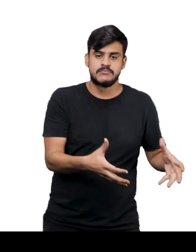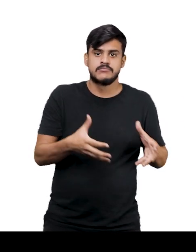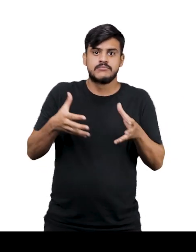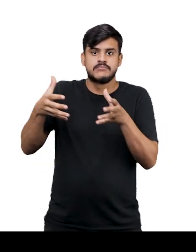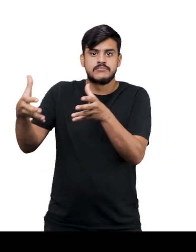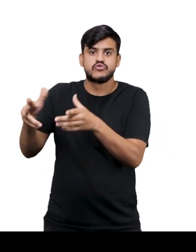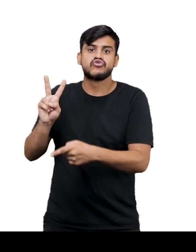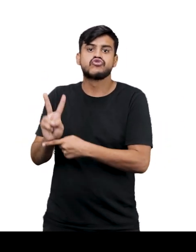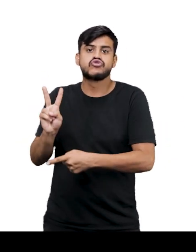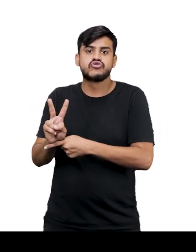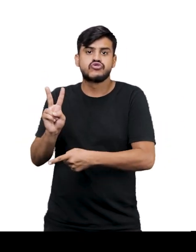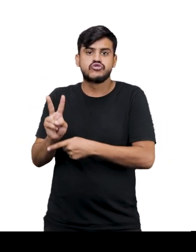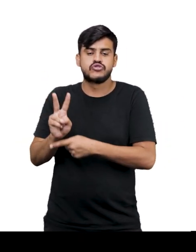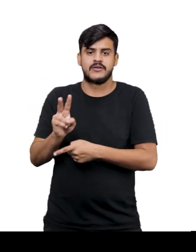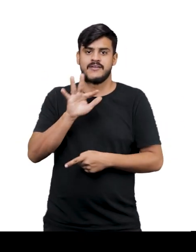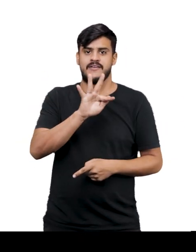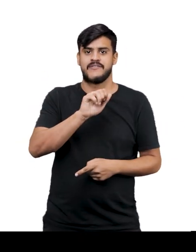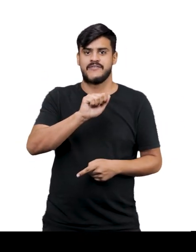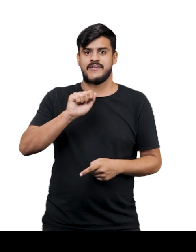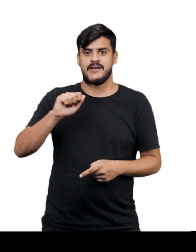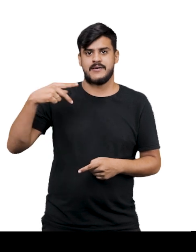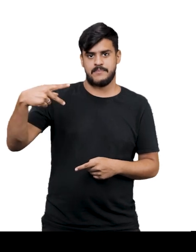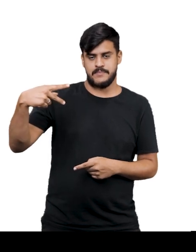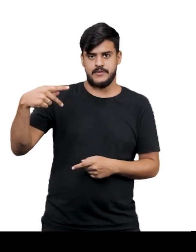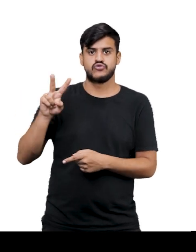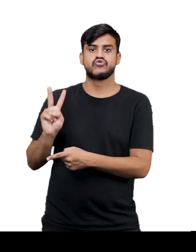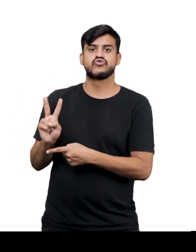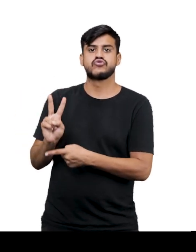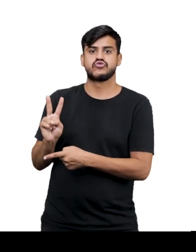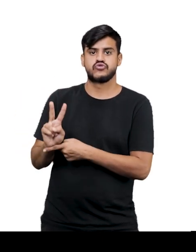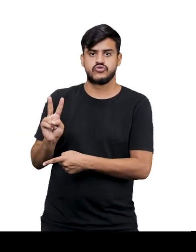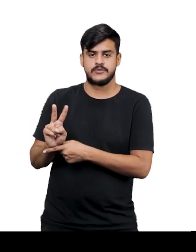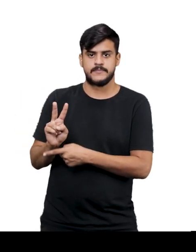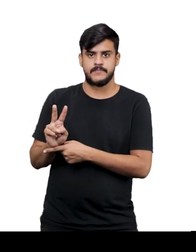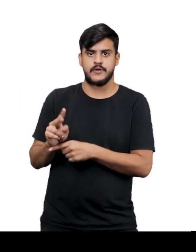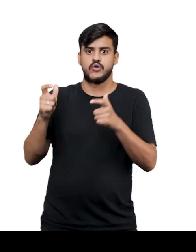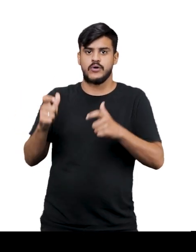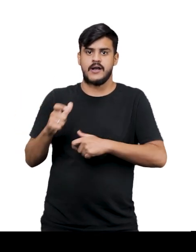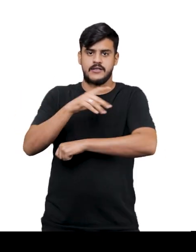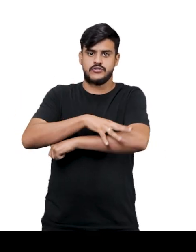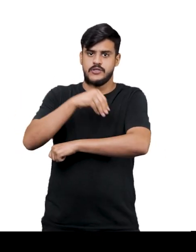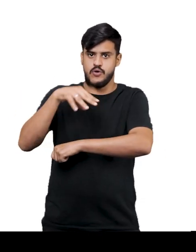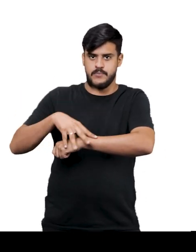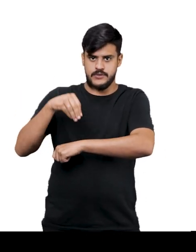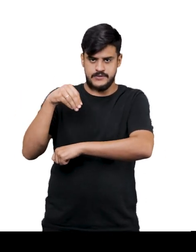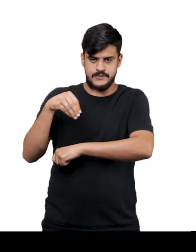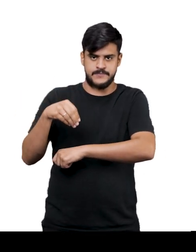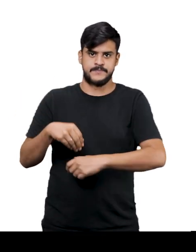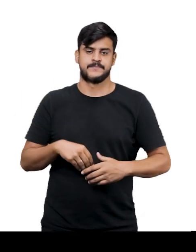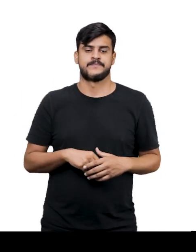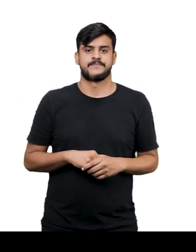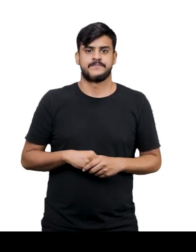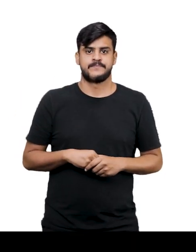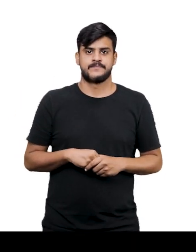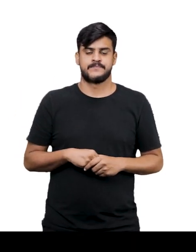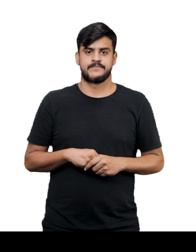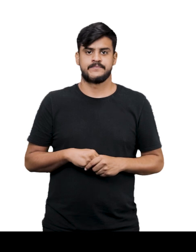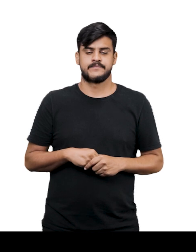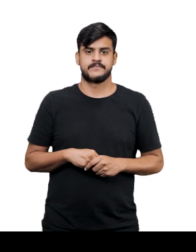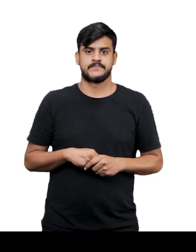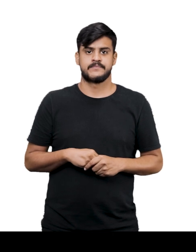coleção foi transferida e exposta na Fundação Armando Álvares Penteado, FAAP, em Higienópolis.